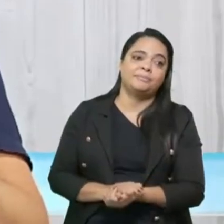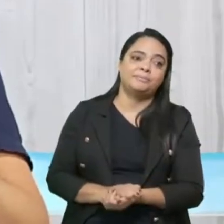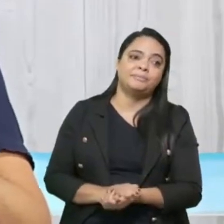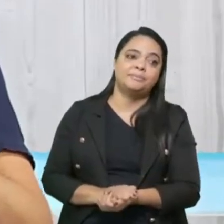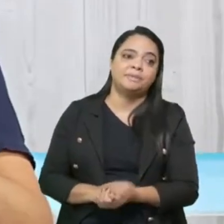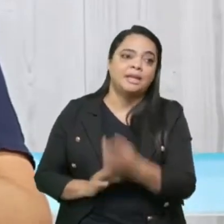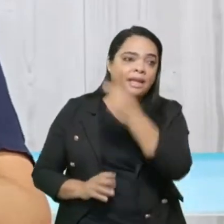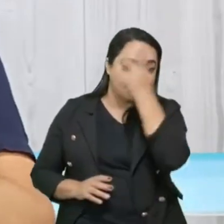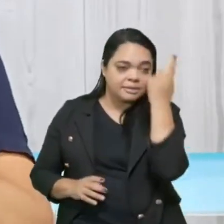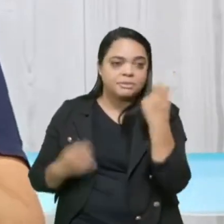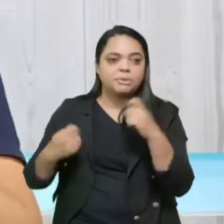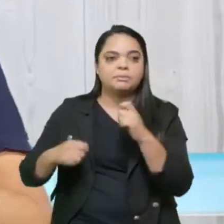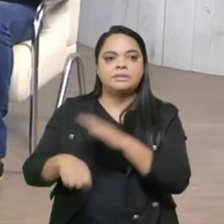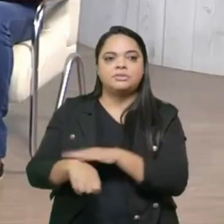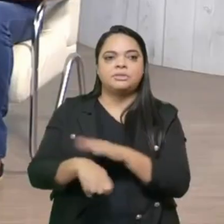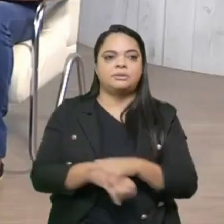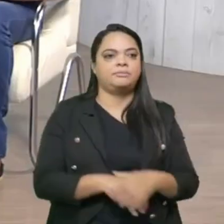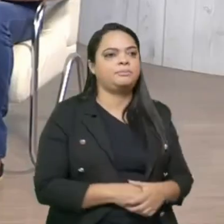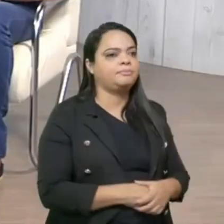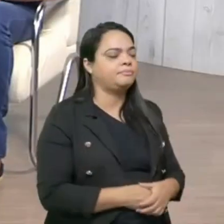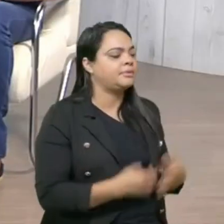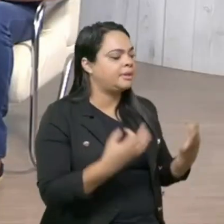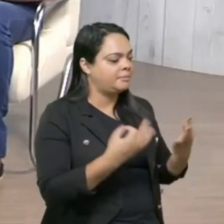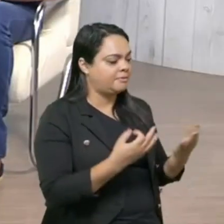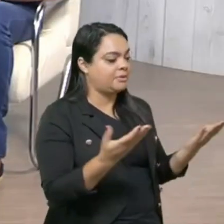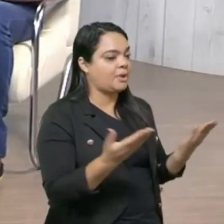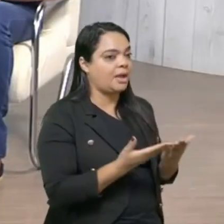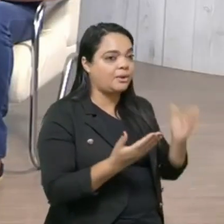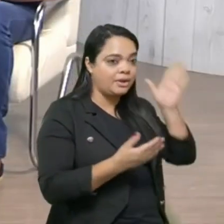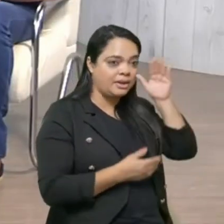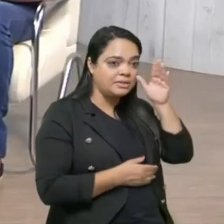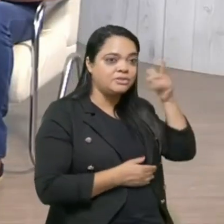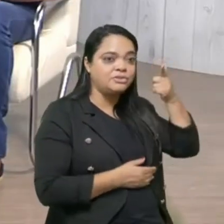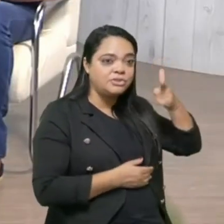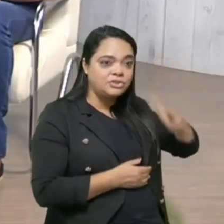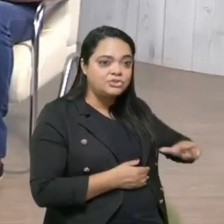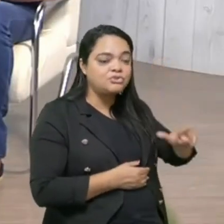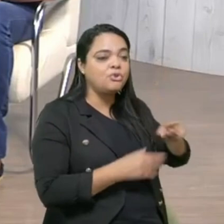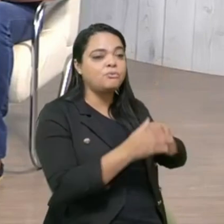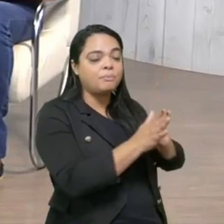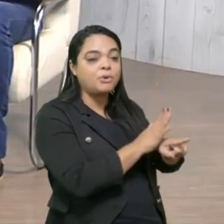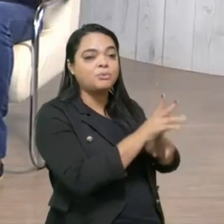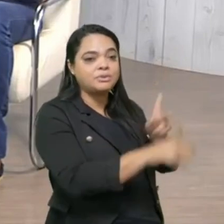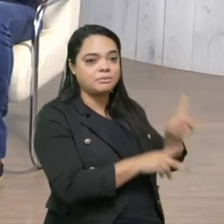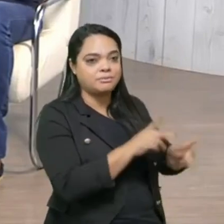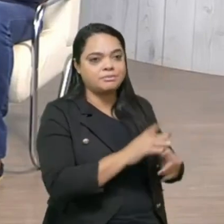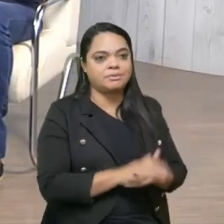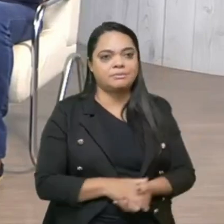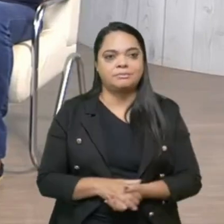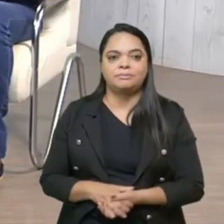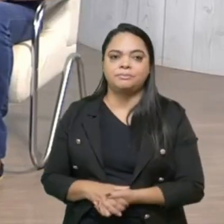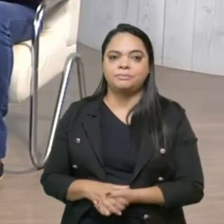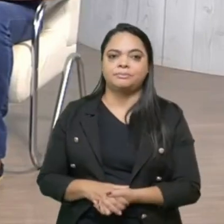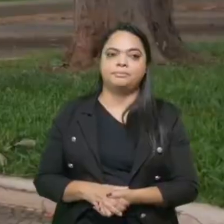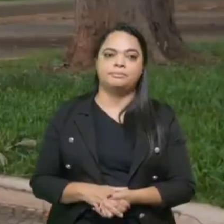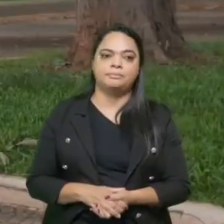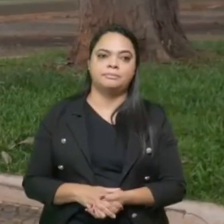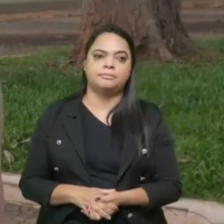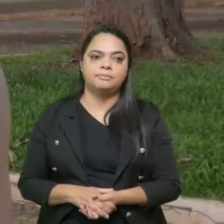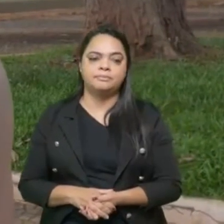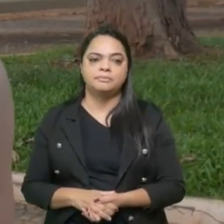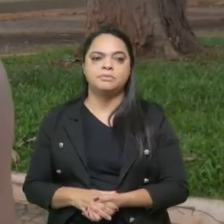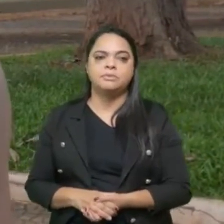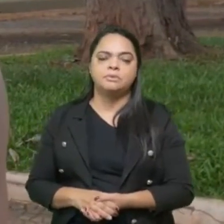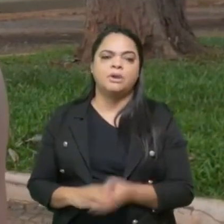Esse paciente vai precisar de tempo. Perfeito, Flávio. Eu te convido agora a assistir mais uma dúvida da população. Desculpa. Quais